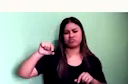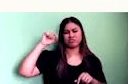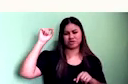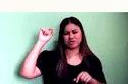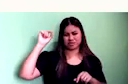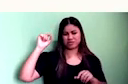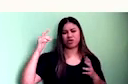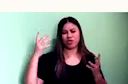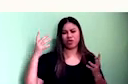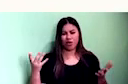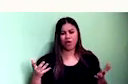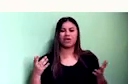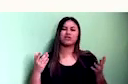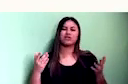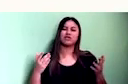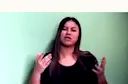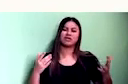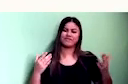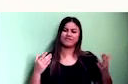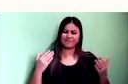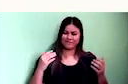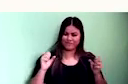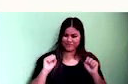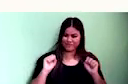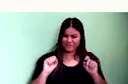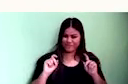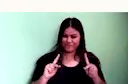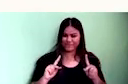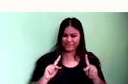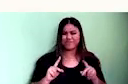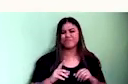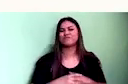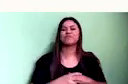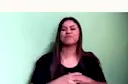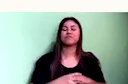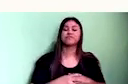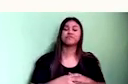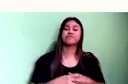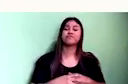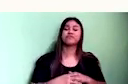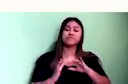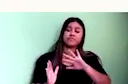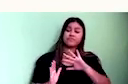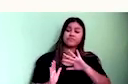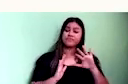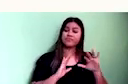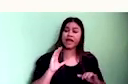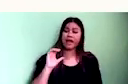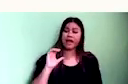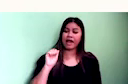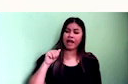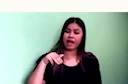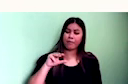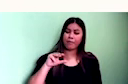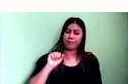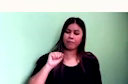outro talvez não faça tanto efeito, tá bom? E a camomila a gente coloca uma colher de sopa,